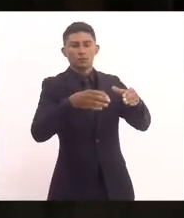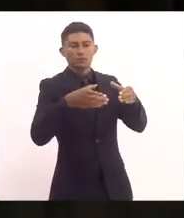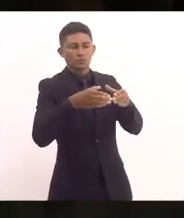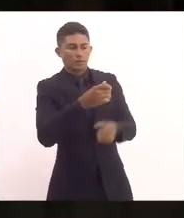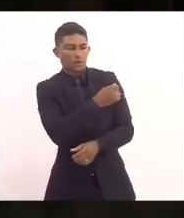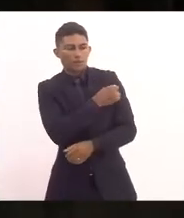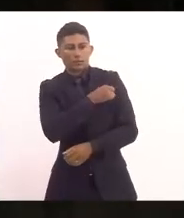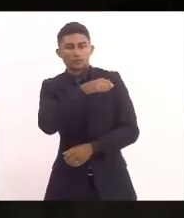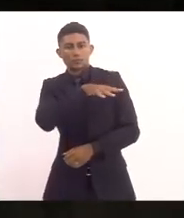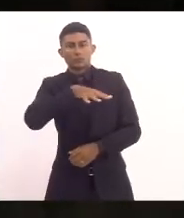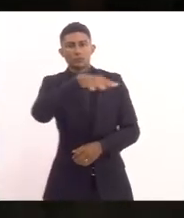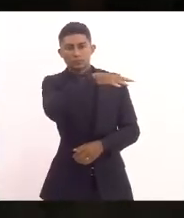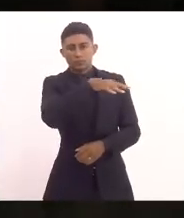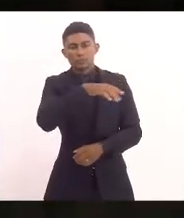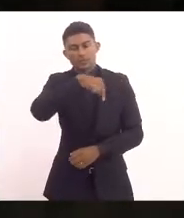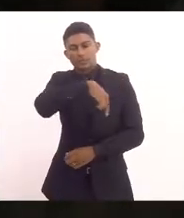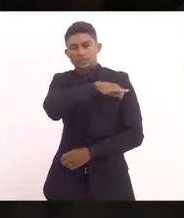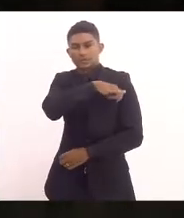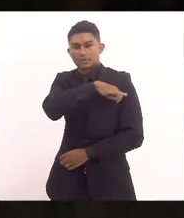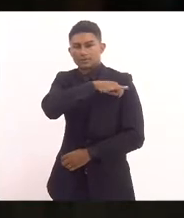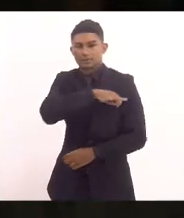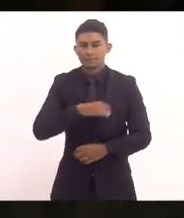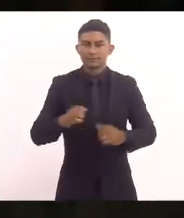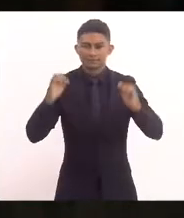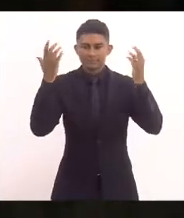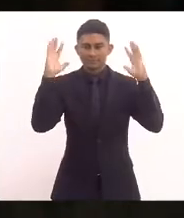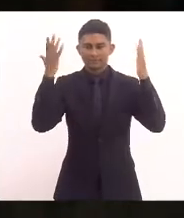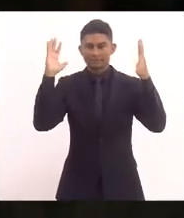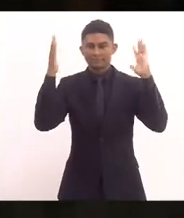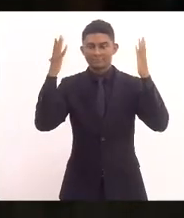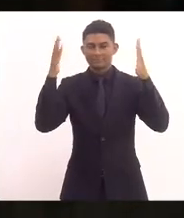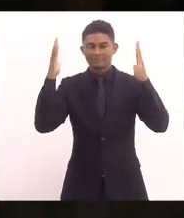Estudantil da ABEN-RJ.